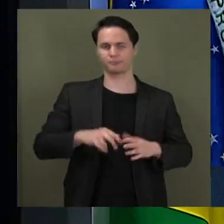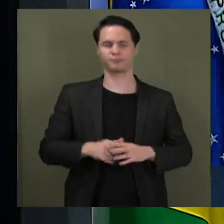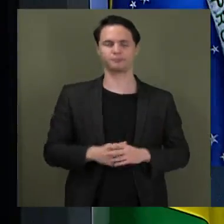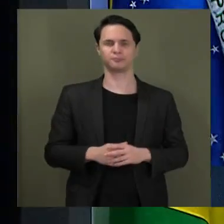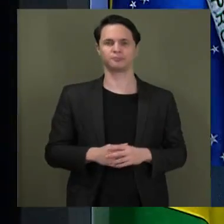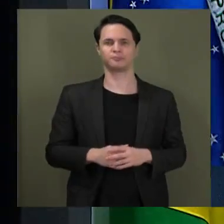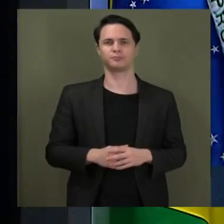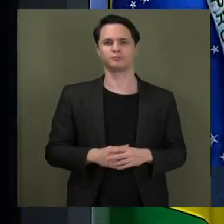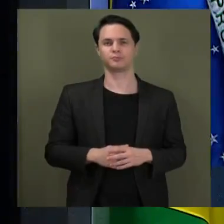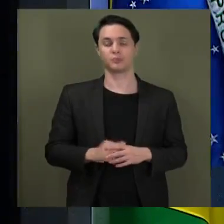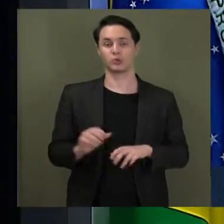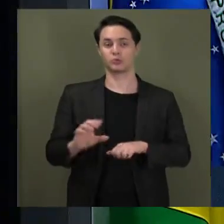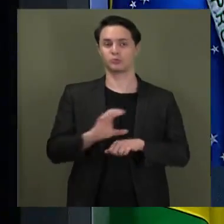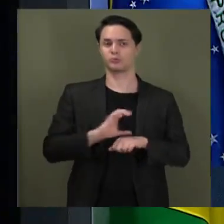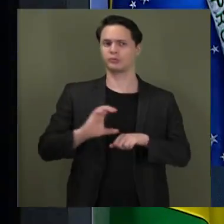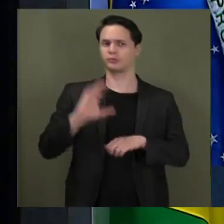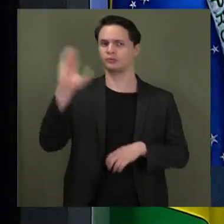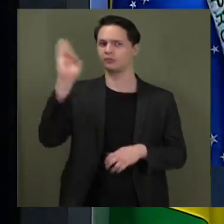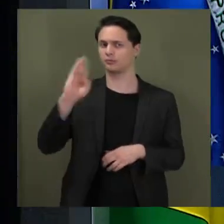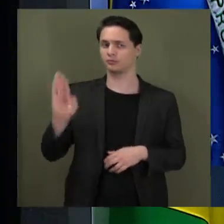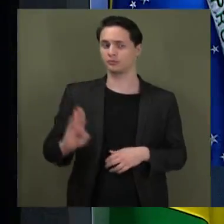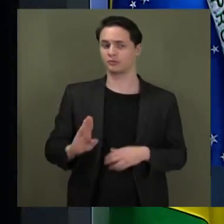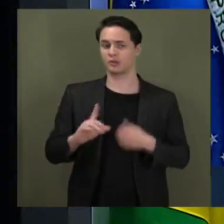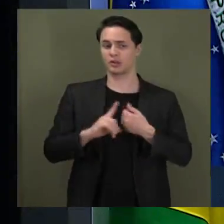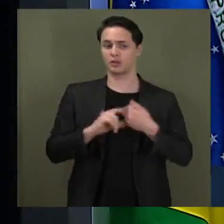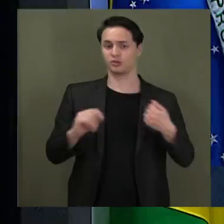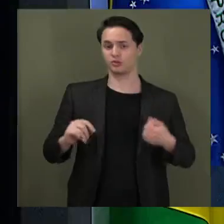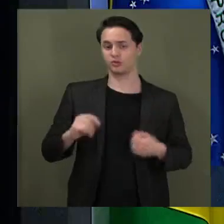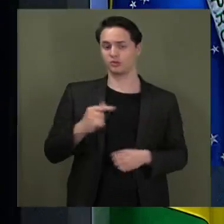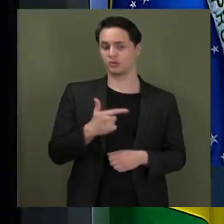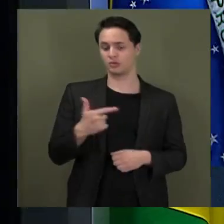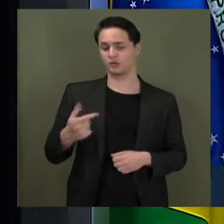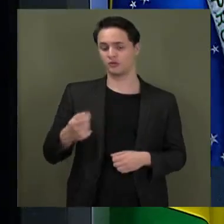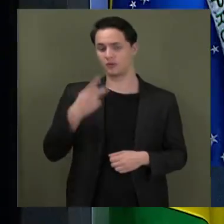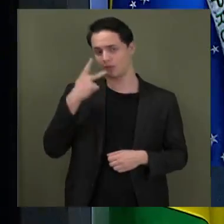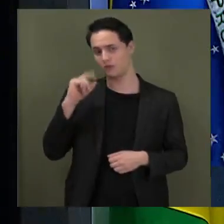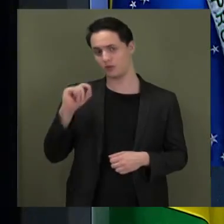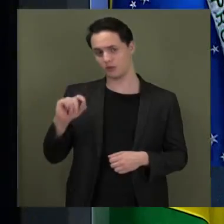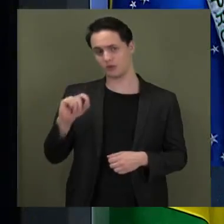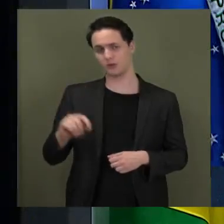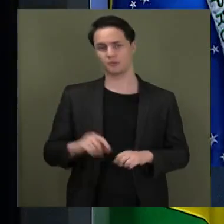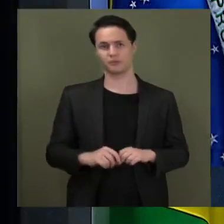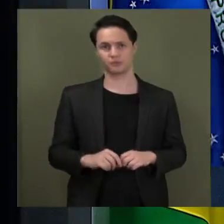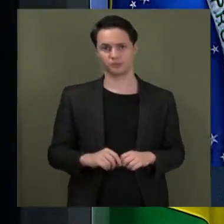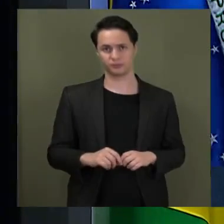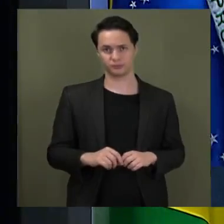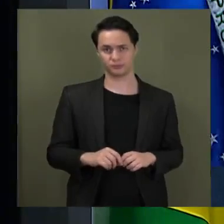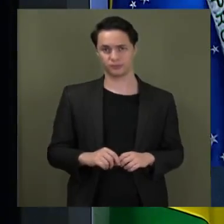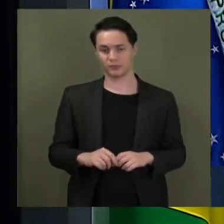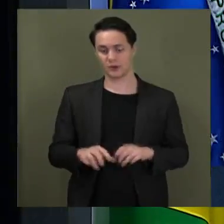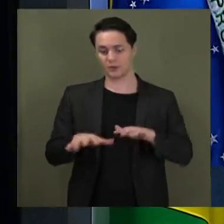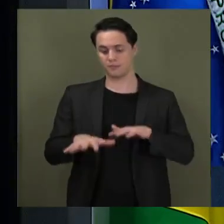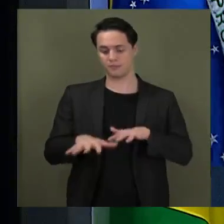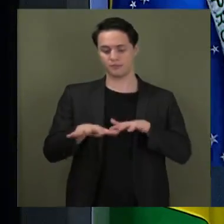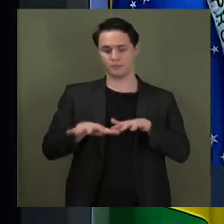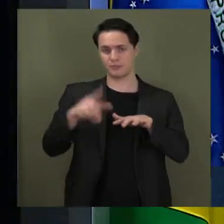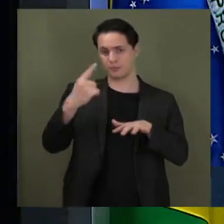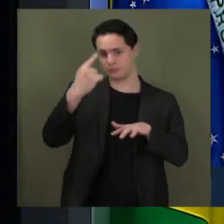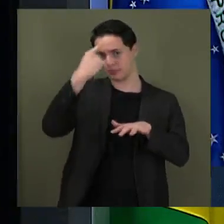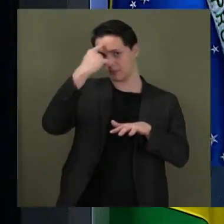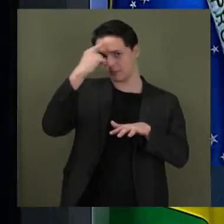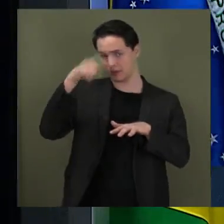A Constituição brasileira diz em seu artigo 220, abro aspas de novo, a manifestação do